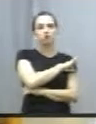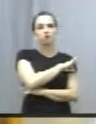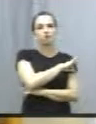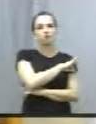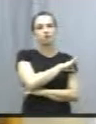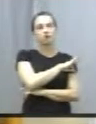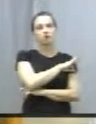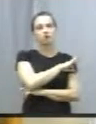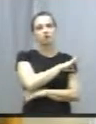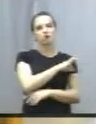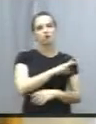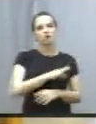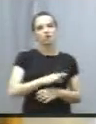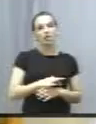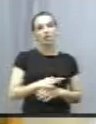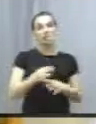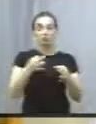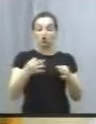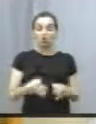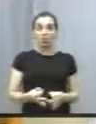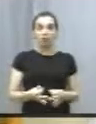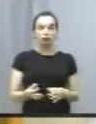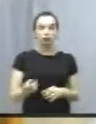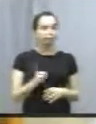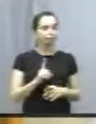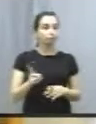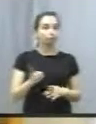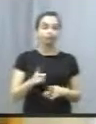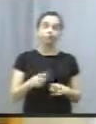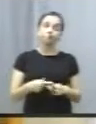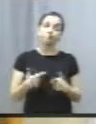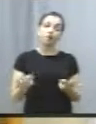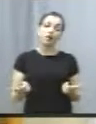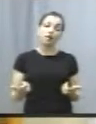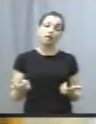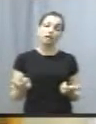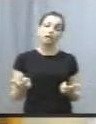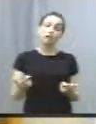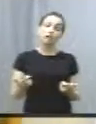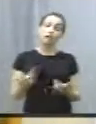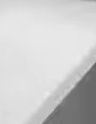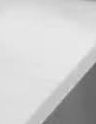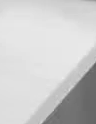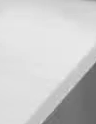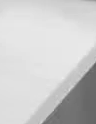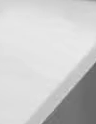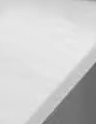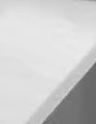não seria o ideal, mas dá para passar. Boa noite.